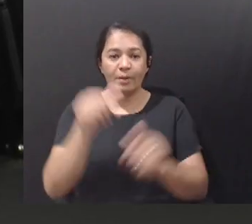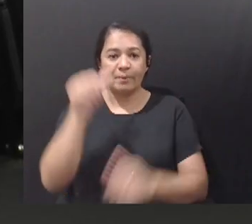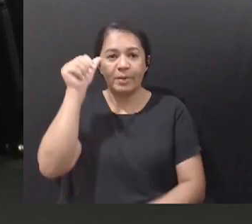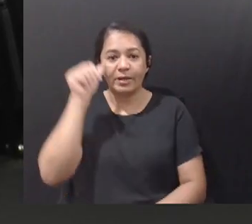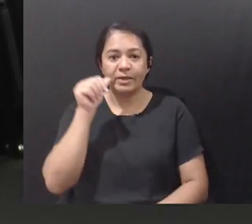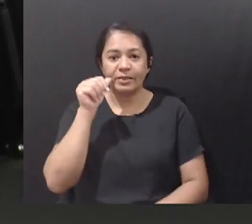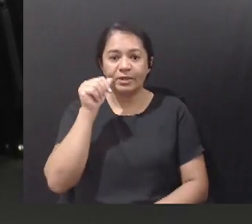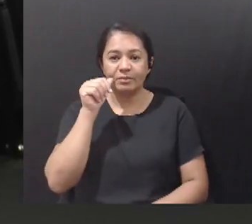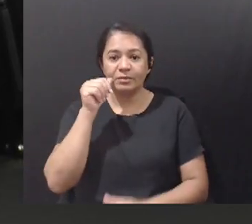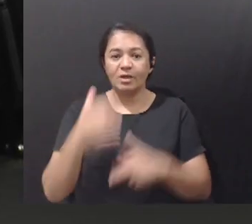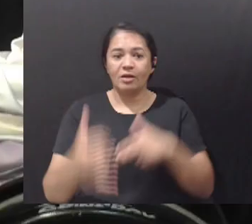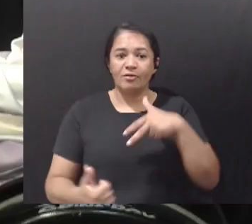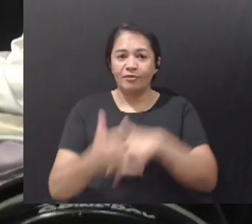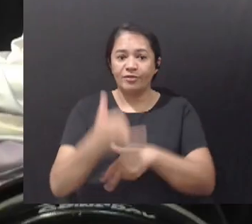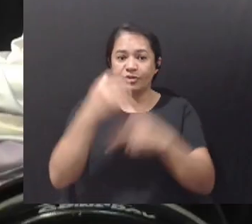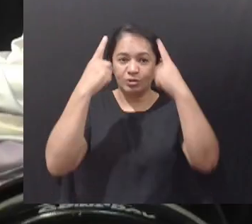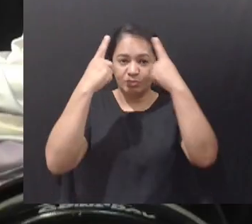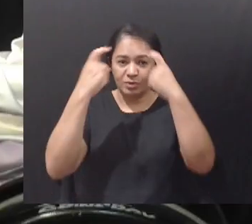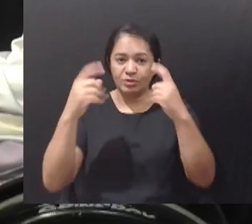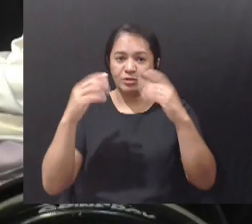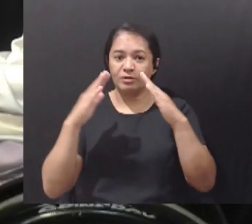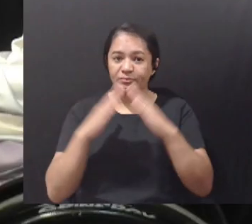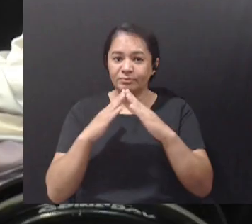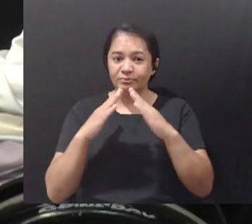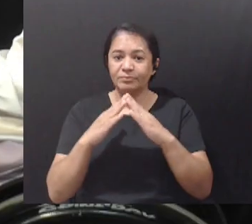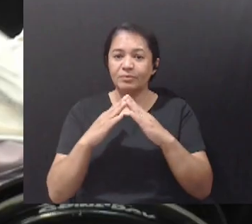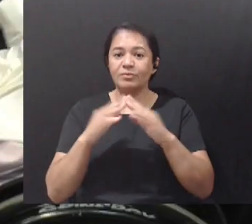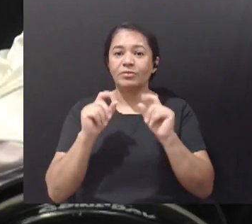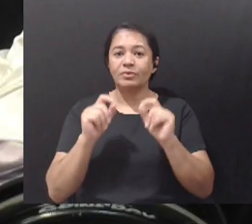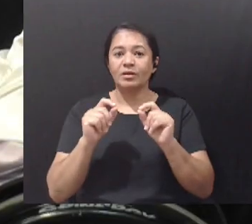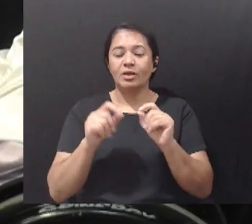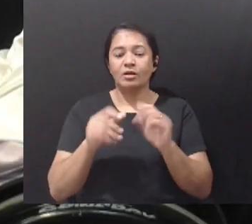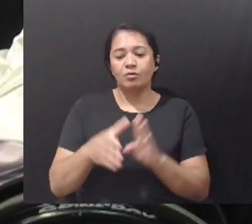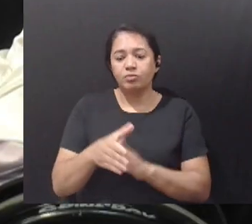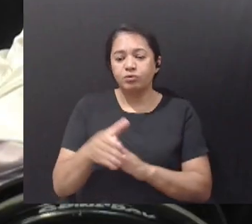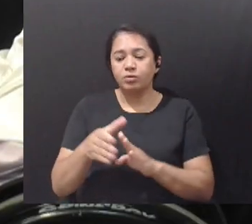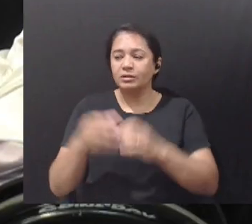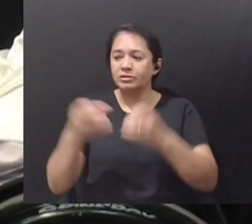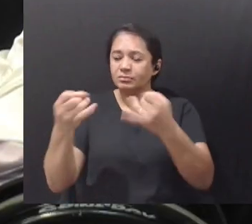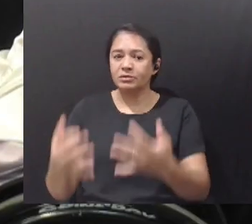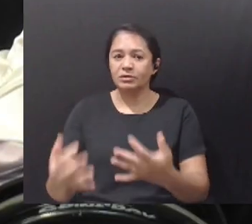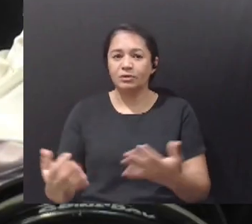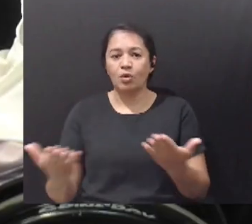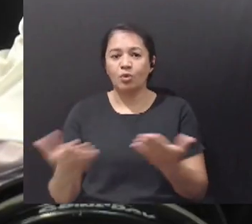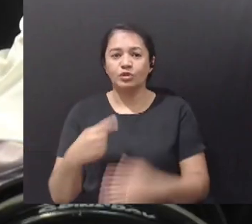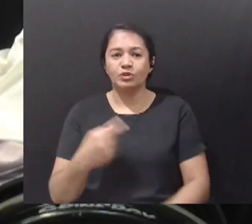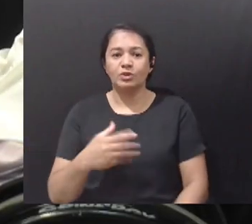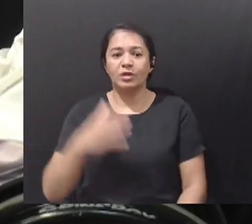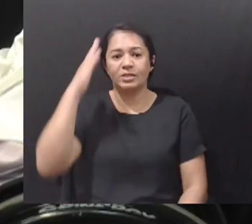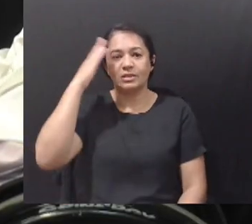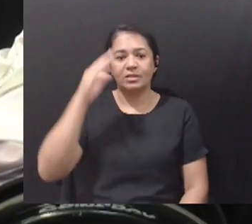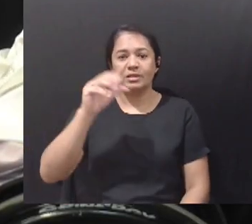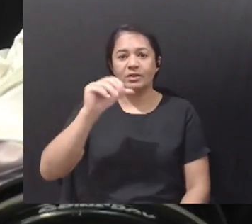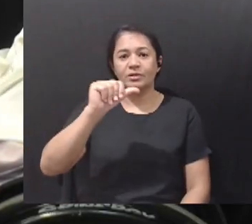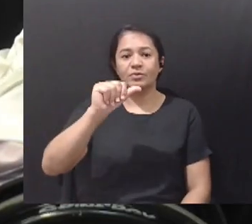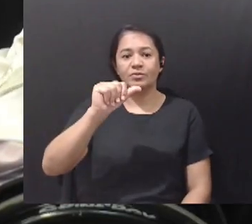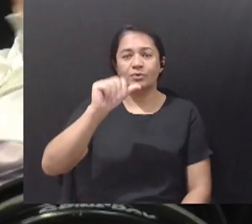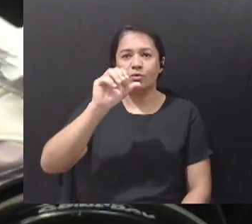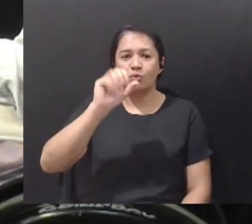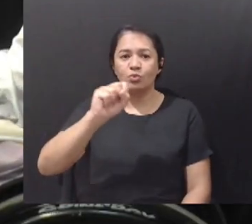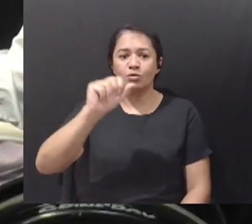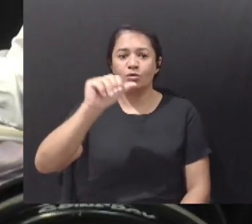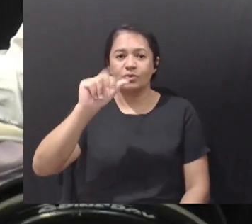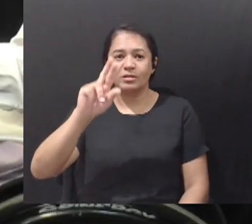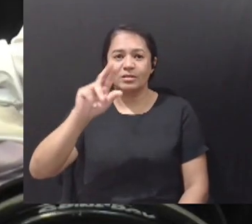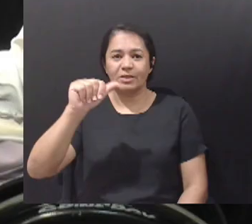vítimas de violência doméstica, estabelecendo orientação adequada. Hoje a gente sabe que a gente tem o Saraeme, foi uma grande luta até a gente ter essa realidade,